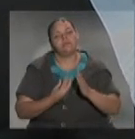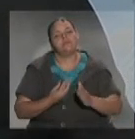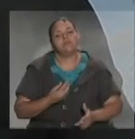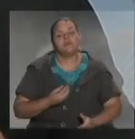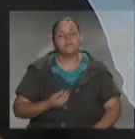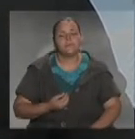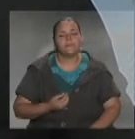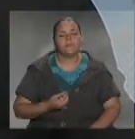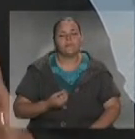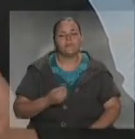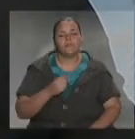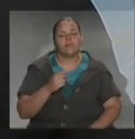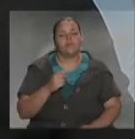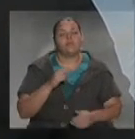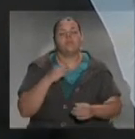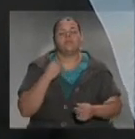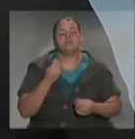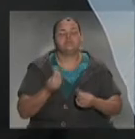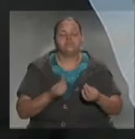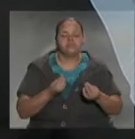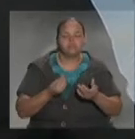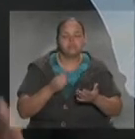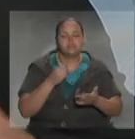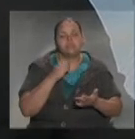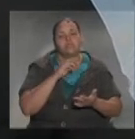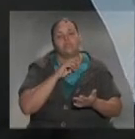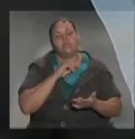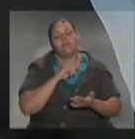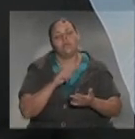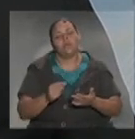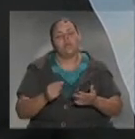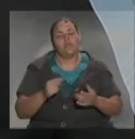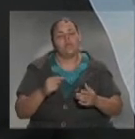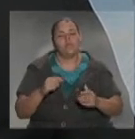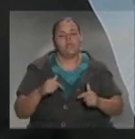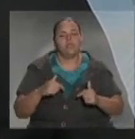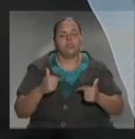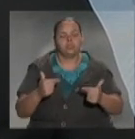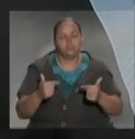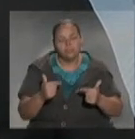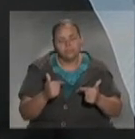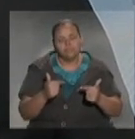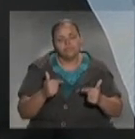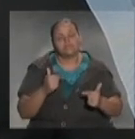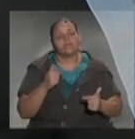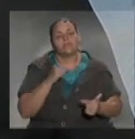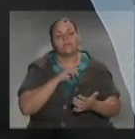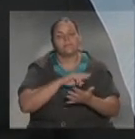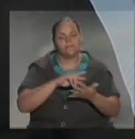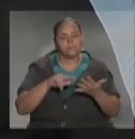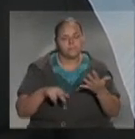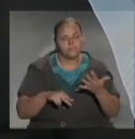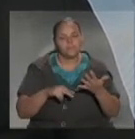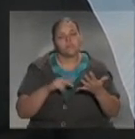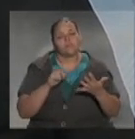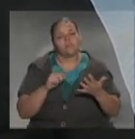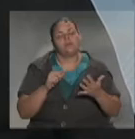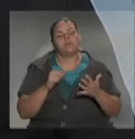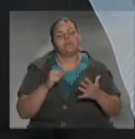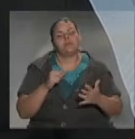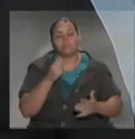criar um vetor, né, um comportamento, a adoção de